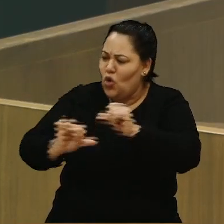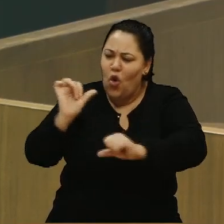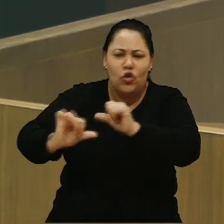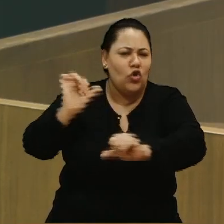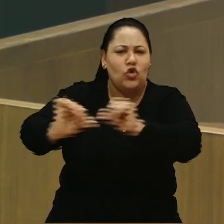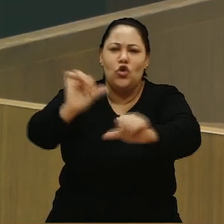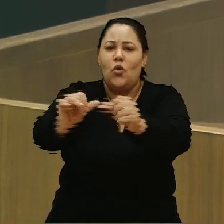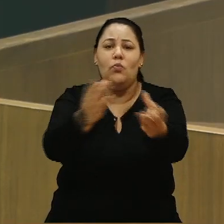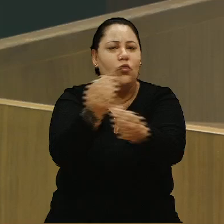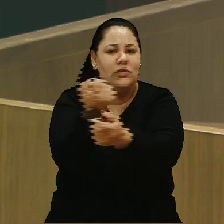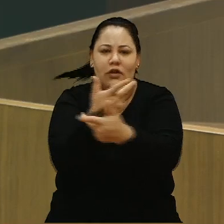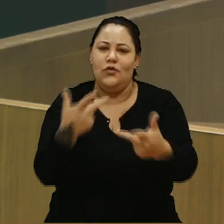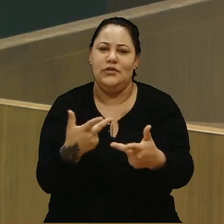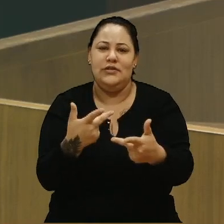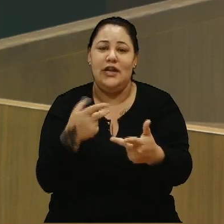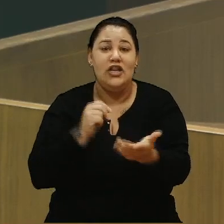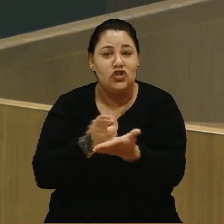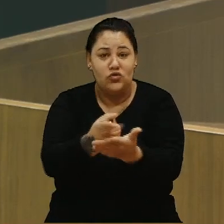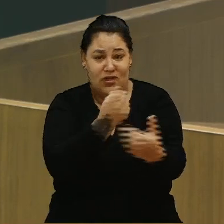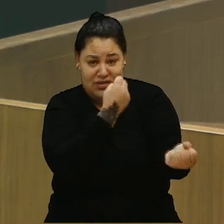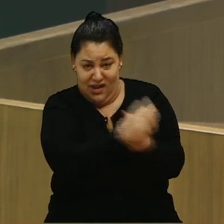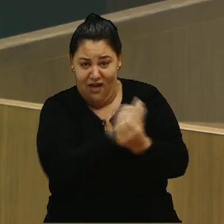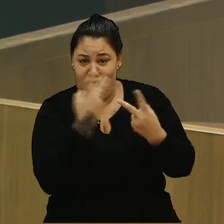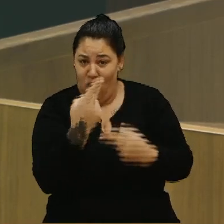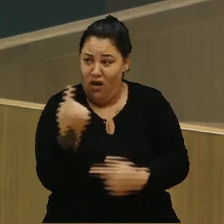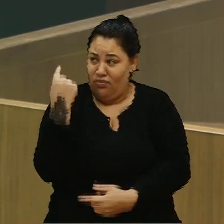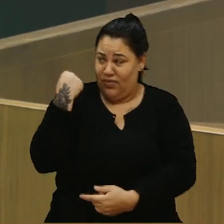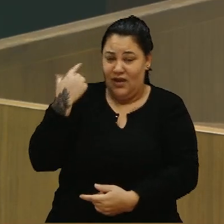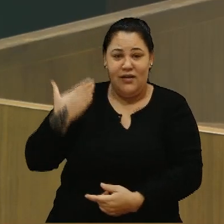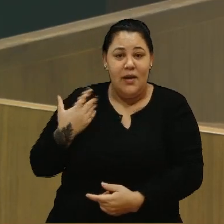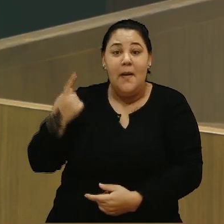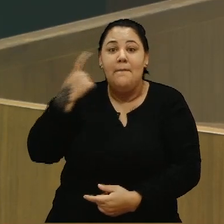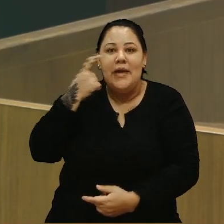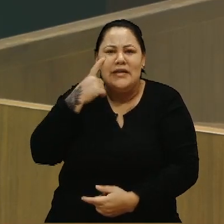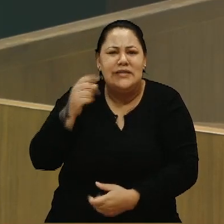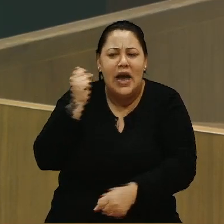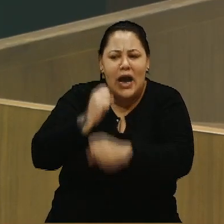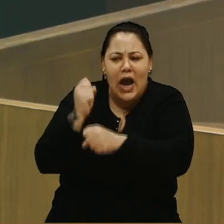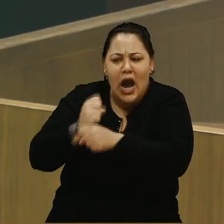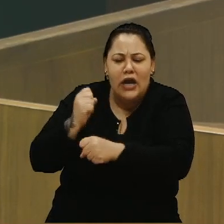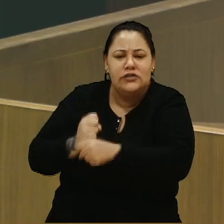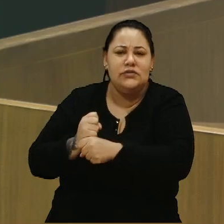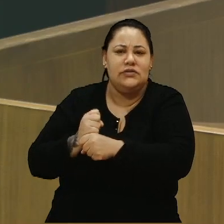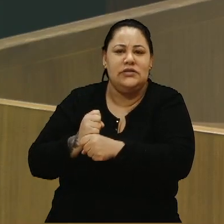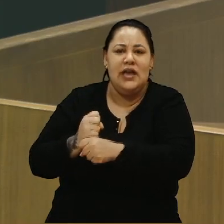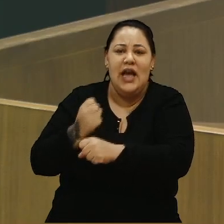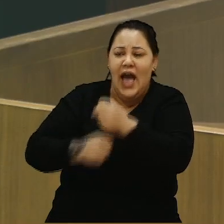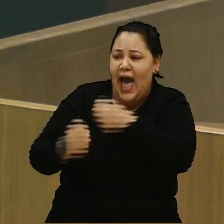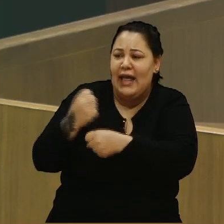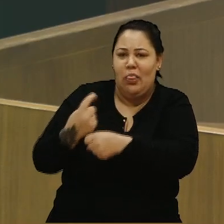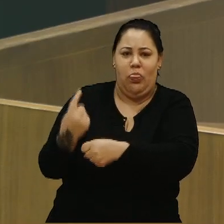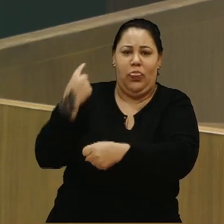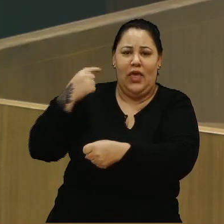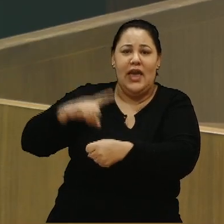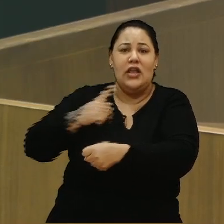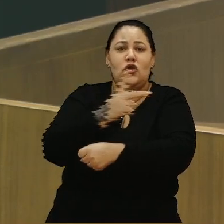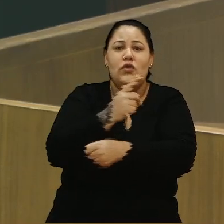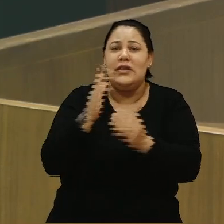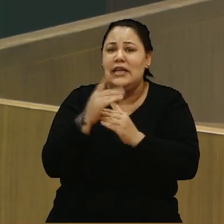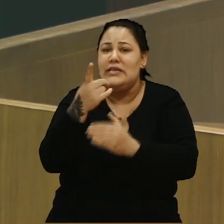tu aprendeu na escola sobre a jornada de trabalho lá de 1800, que era de 12 até 16 horas por dia. Lembra que lá